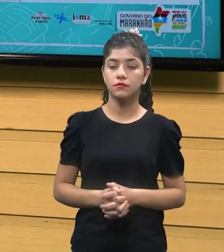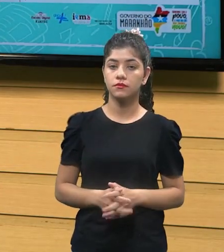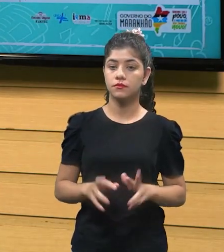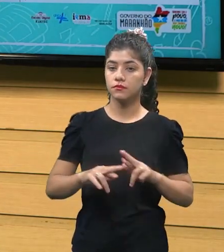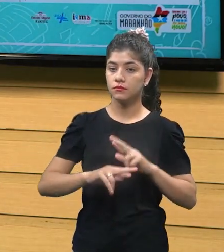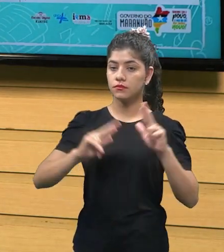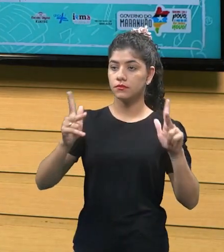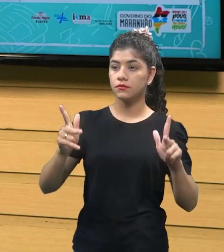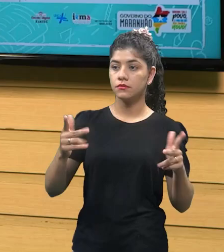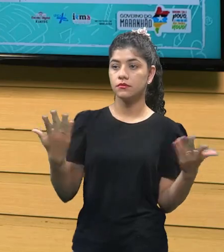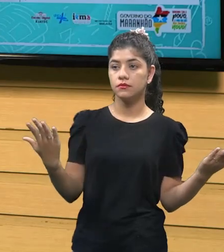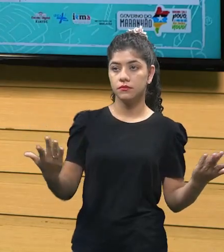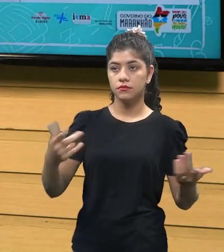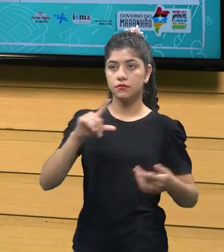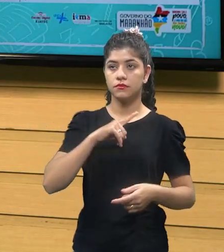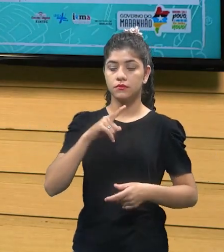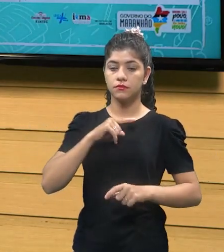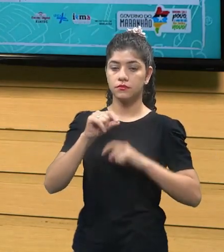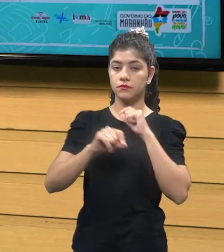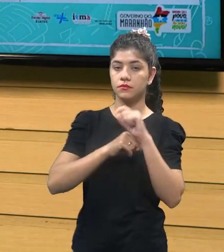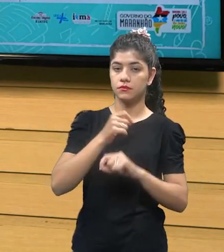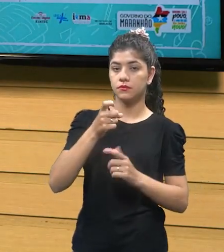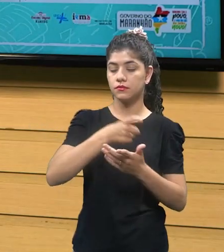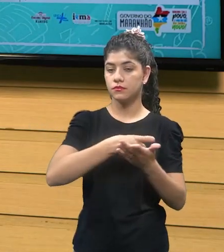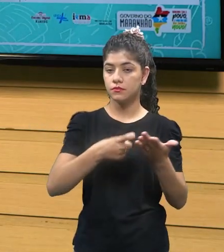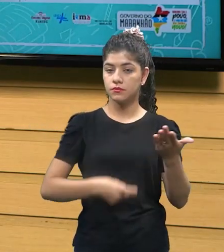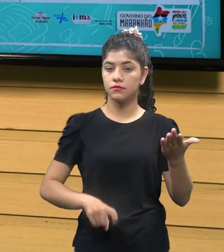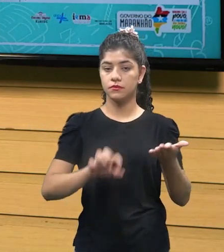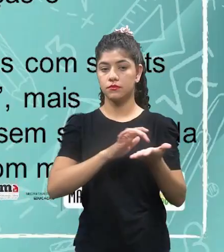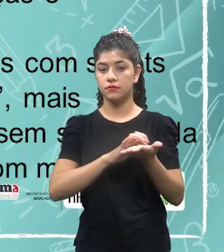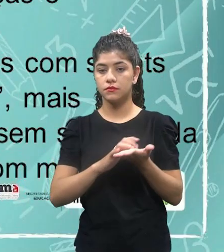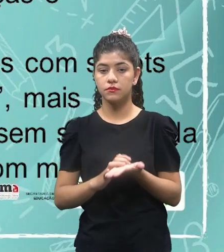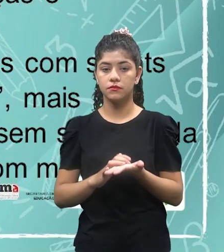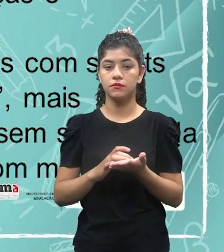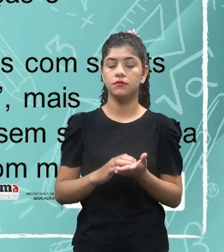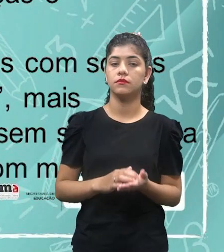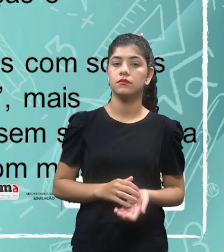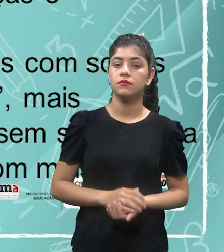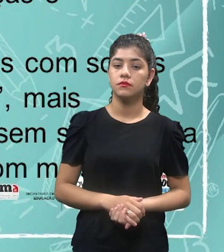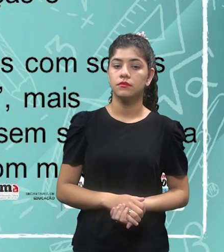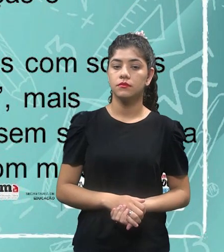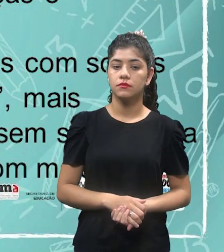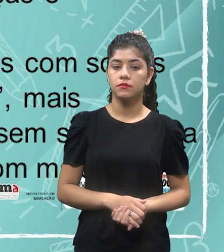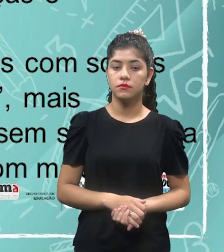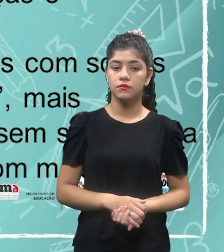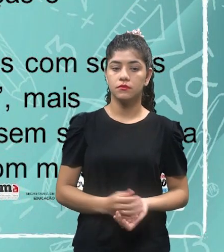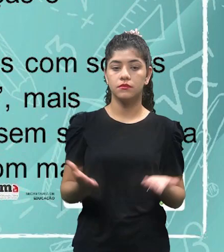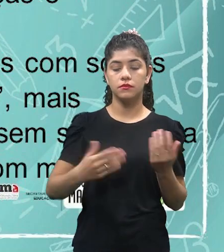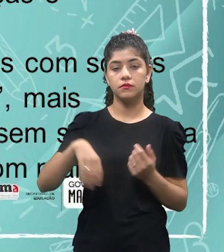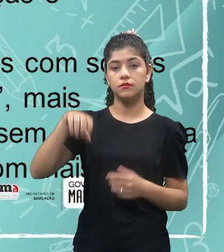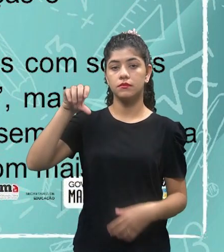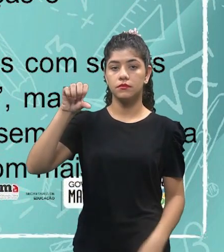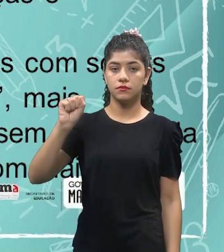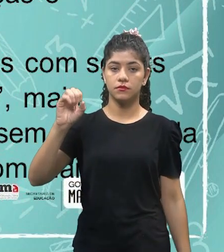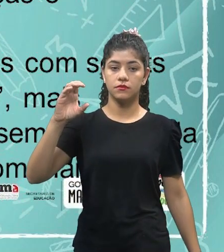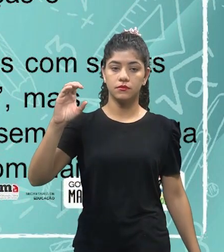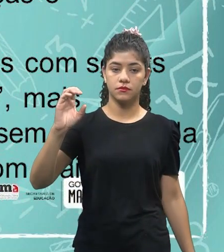aplicações, como aqui, tá, nós temos em texto, em jogos. Linguagem Scratch,